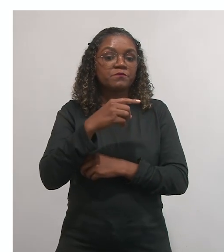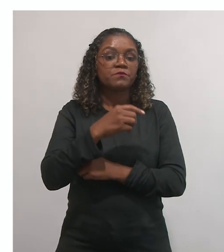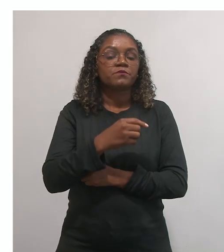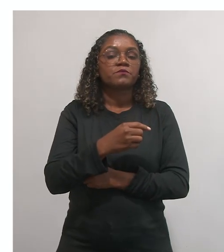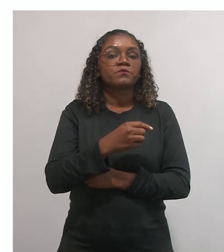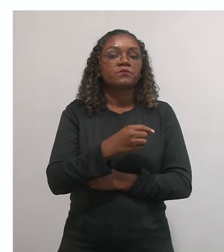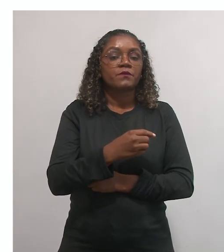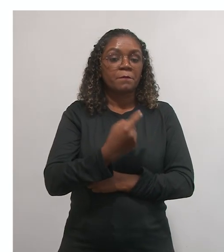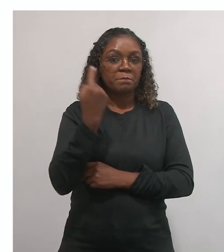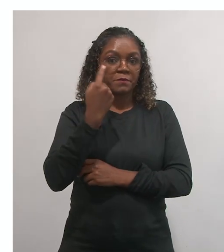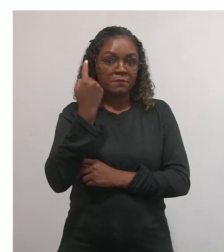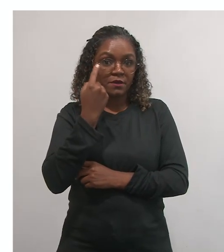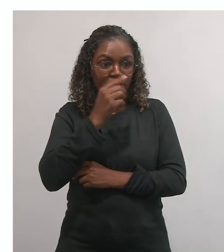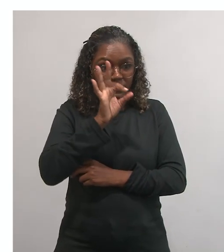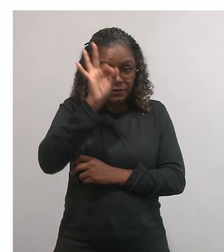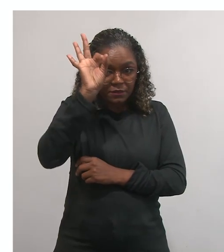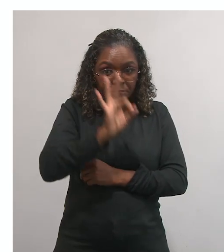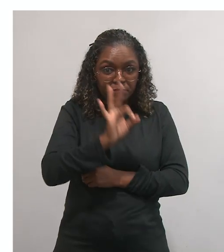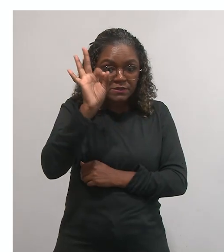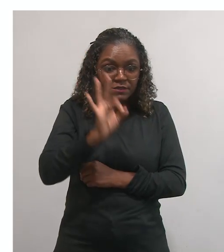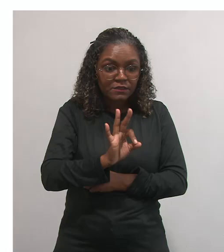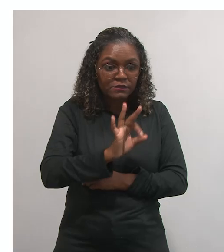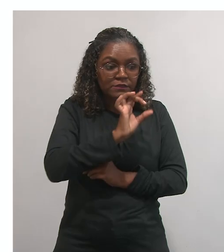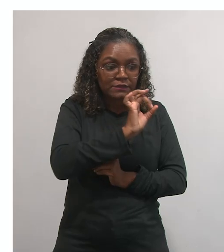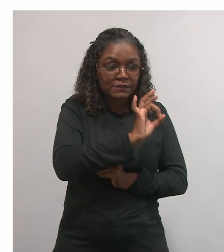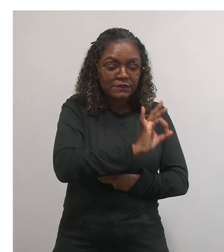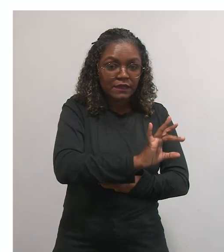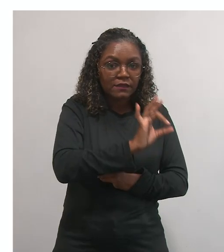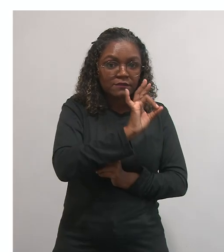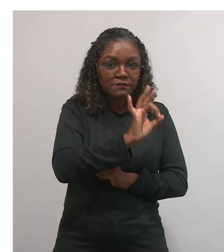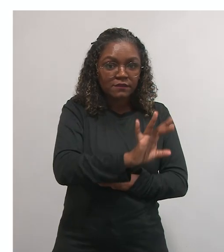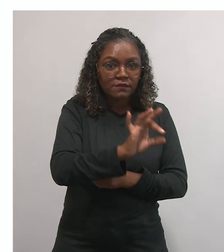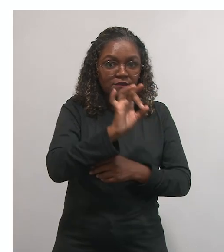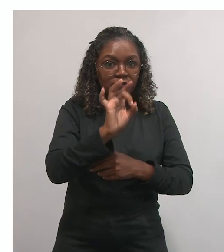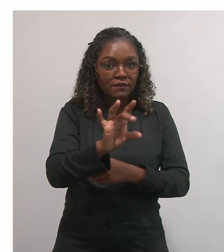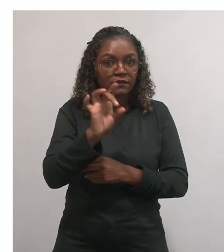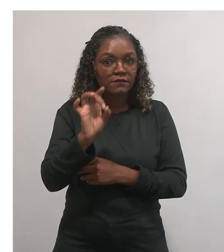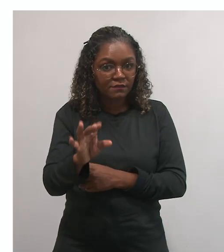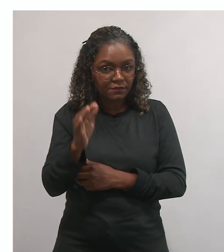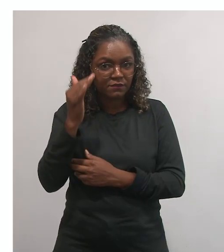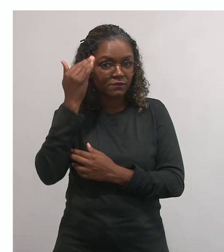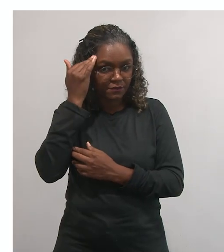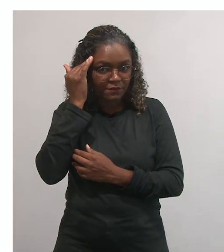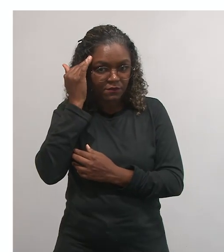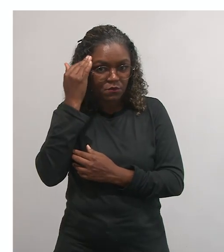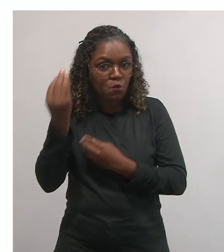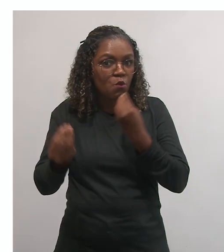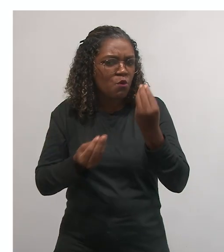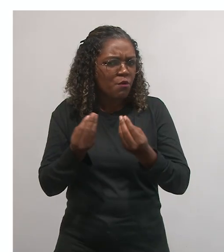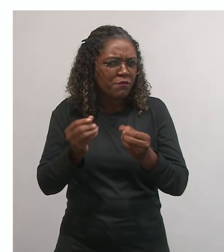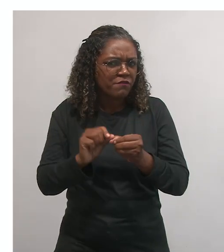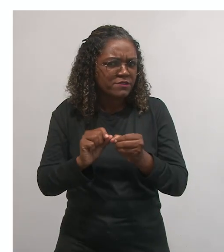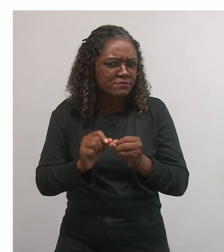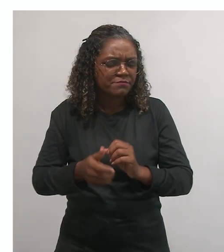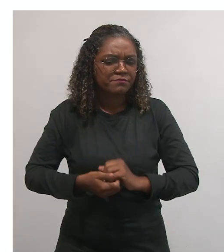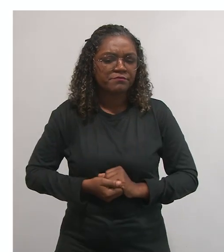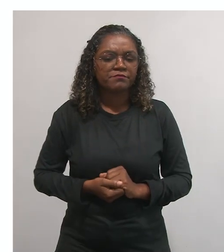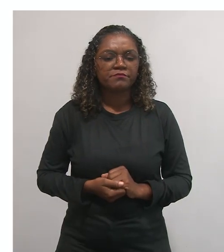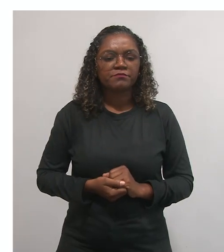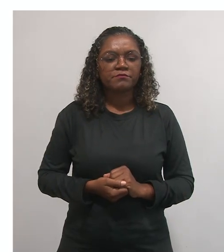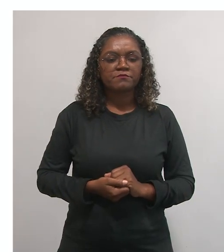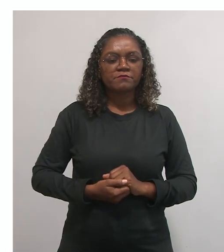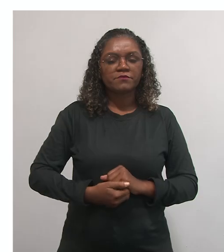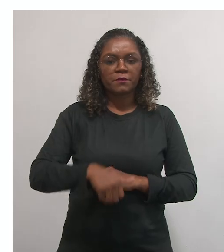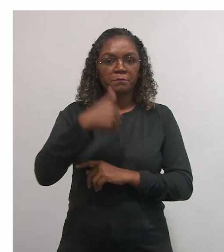contribuição em percentual desses produtos como que ele fez então primeiro